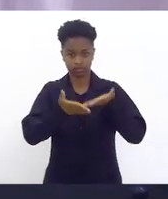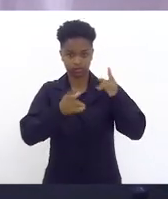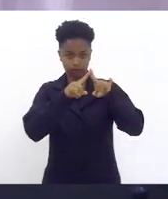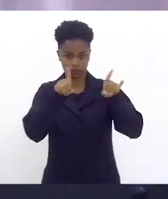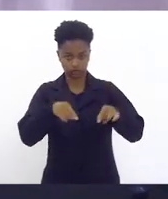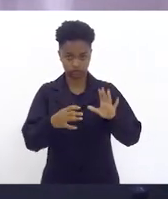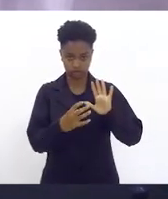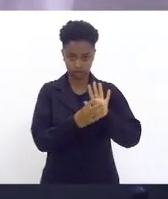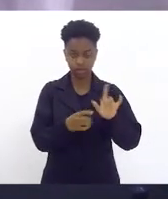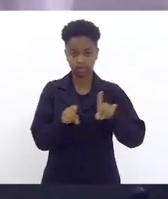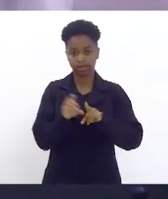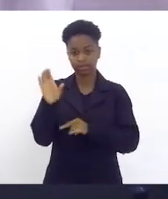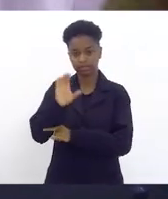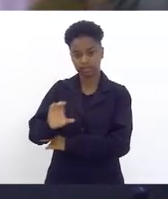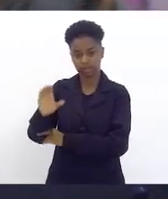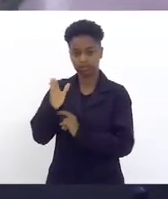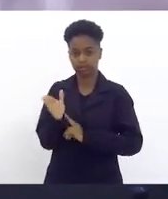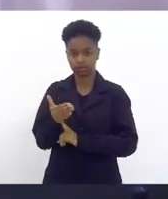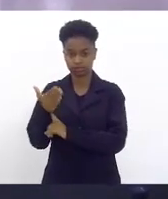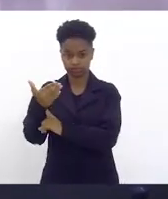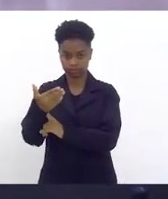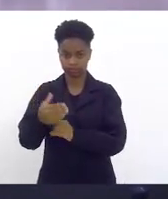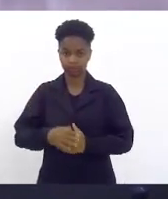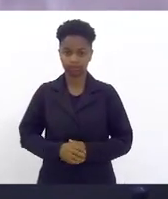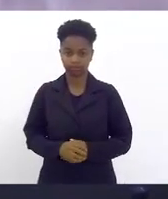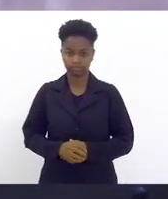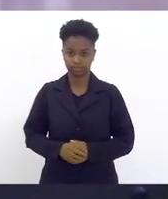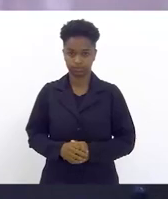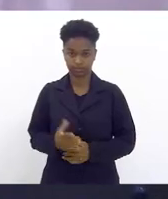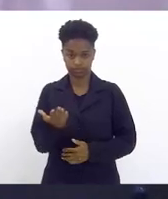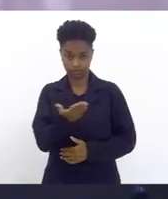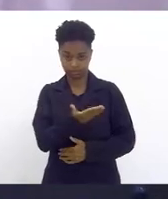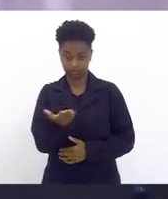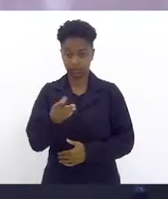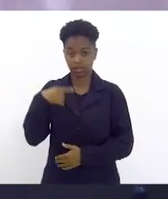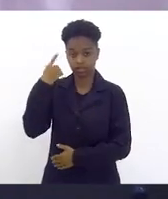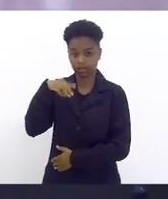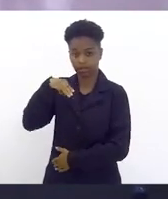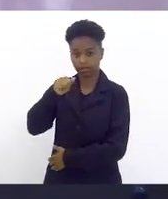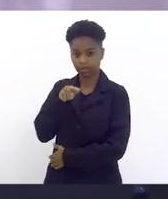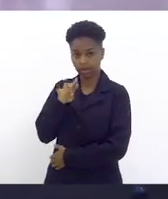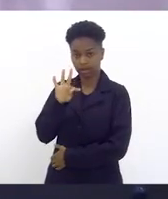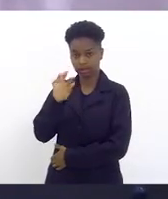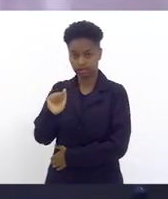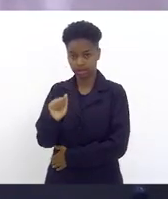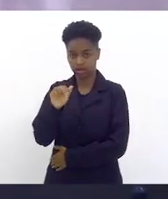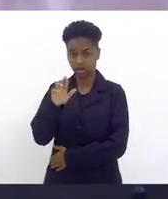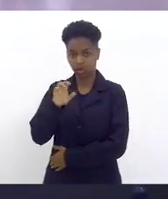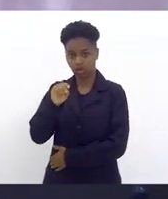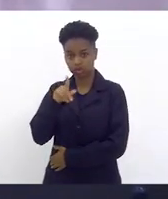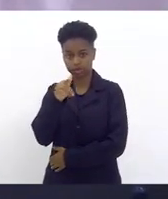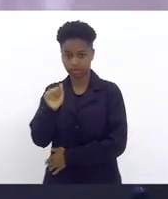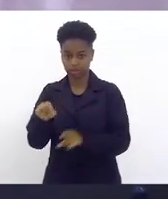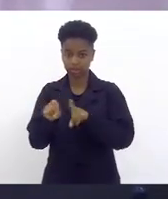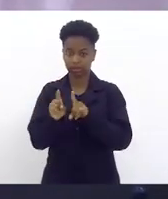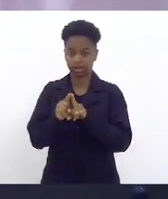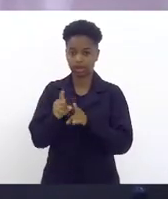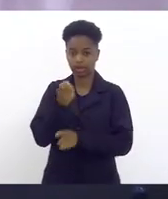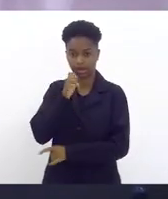e ciência e tecnologia as senhoras deputadas Marta Rocha e Érica